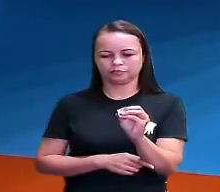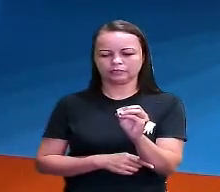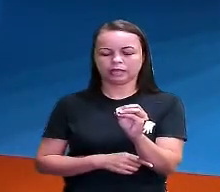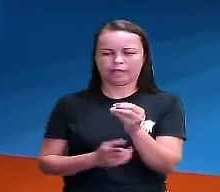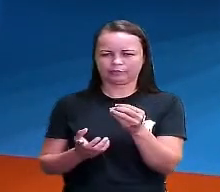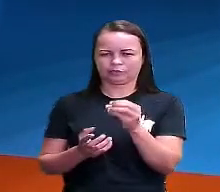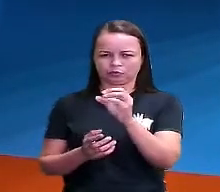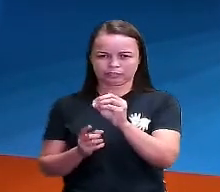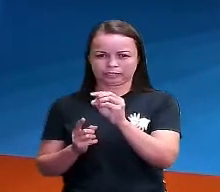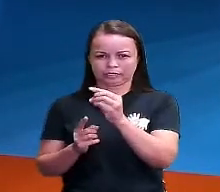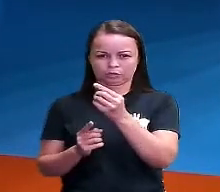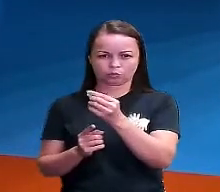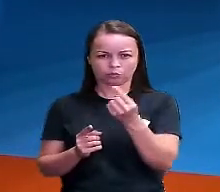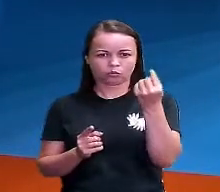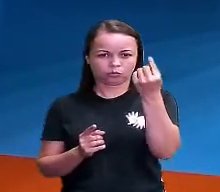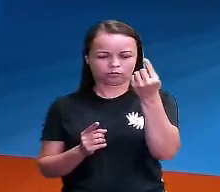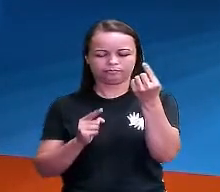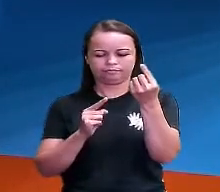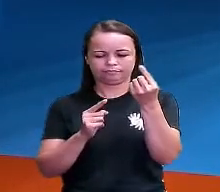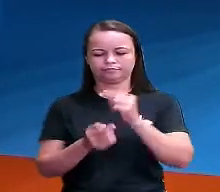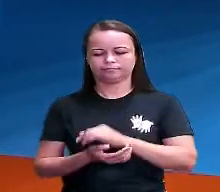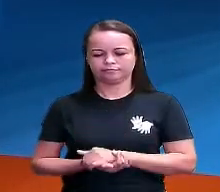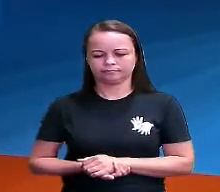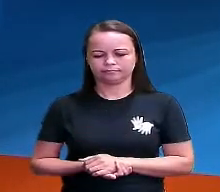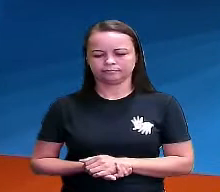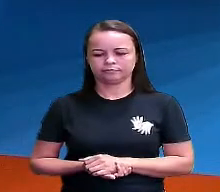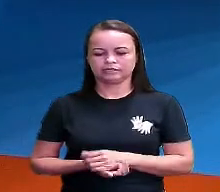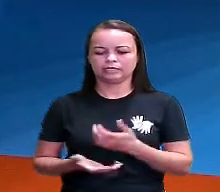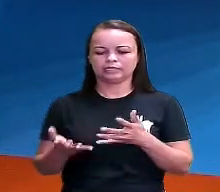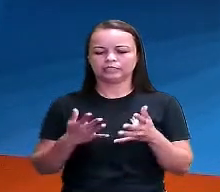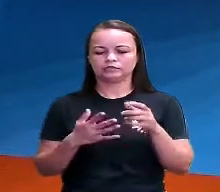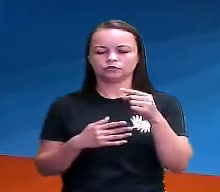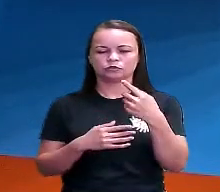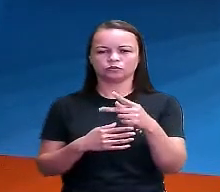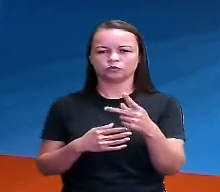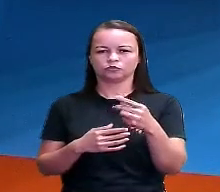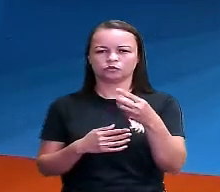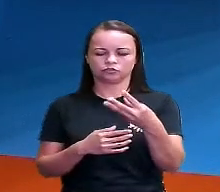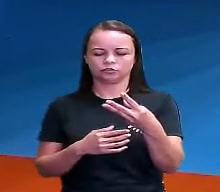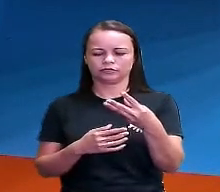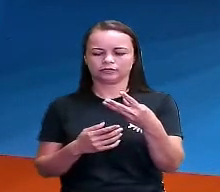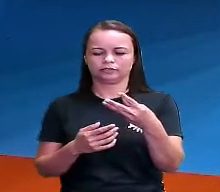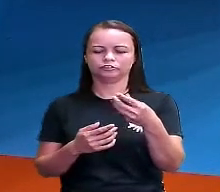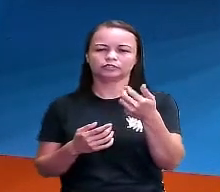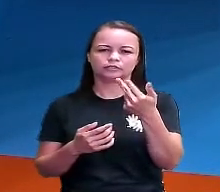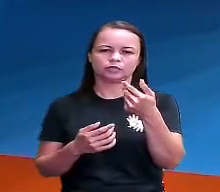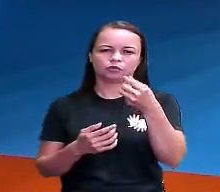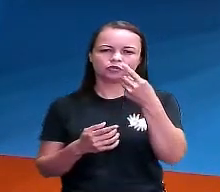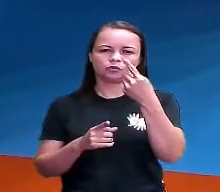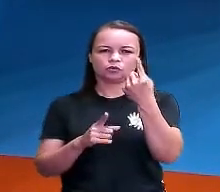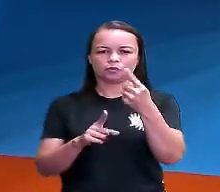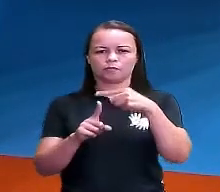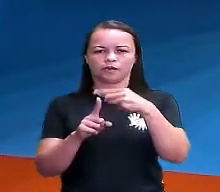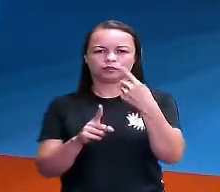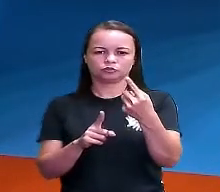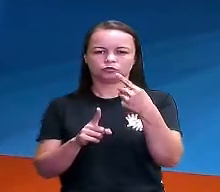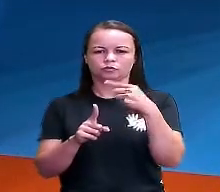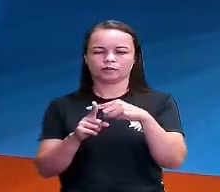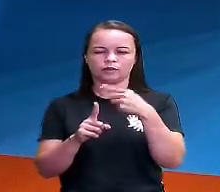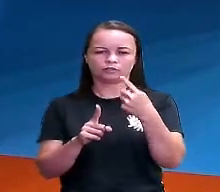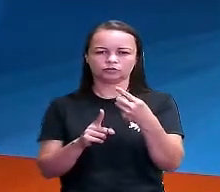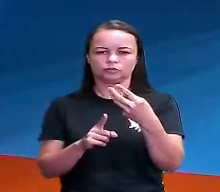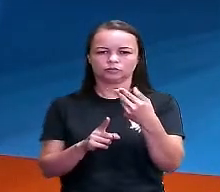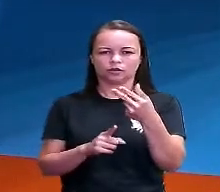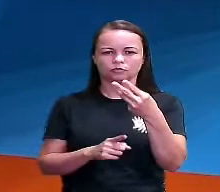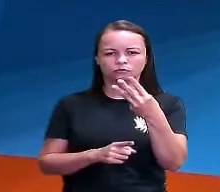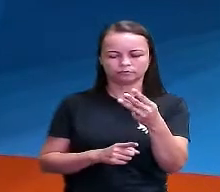botar o zero, né? Tenho que subir. E somo com os 3 aqui, ó. Deu 30. Então, nossa continha de subtração